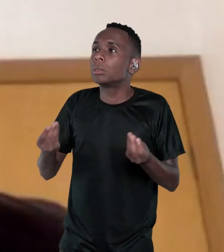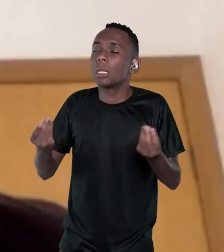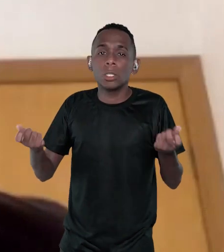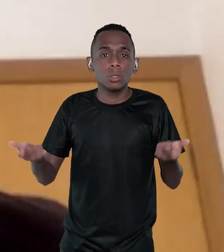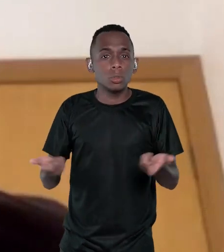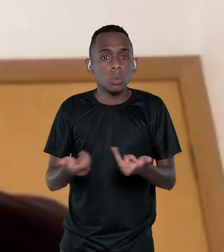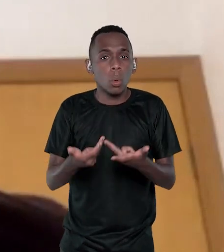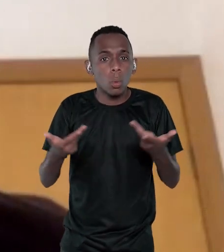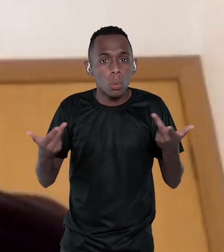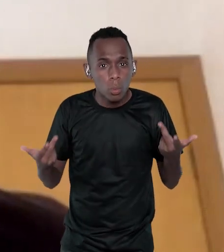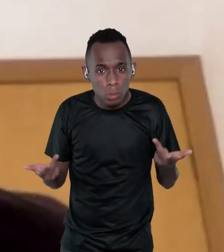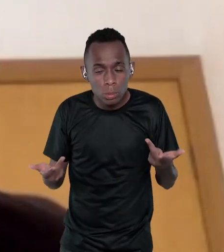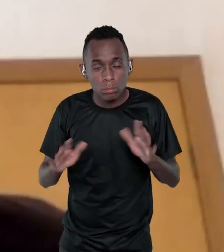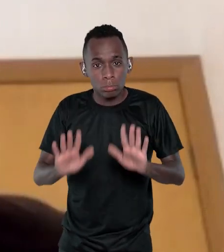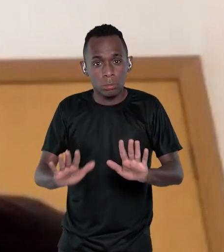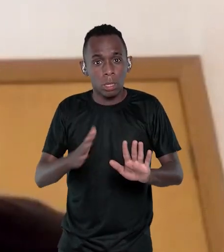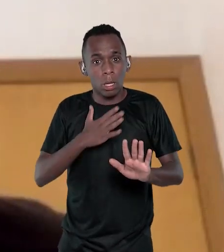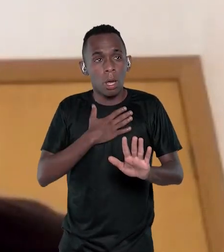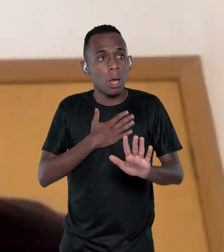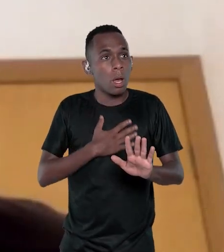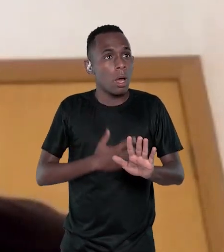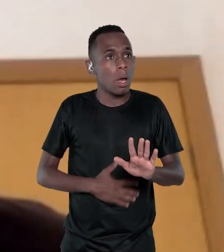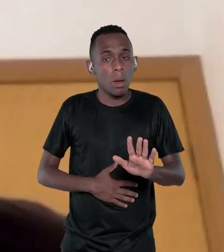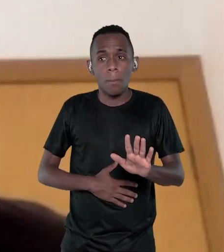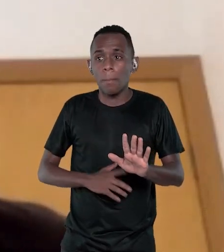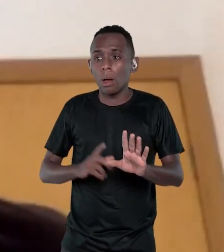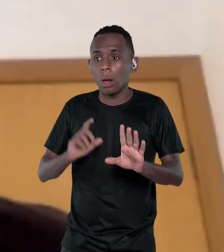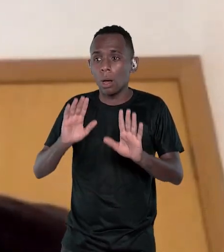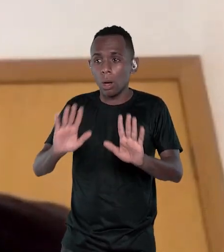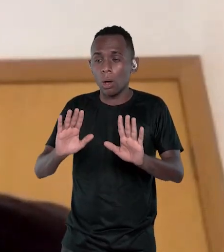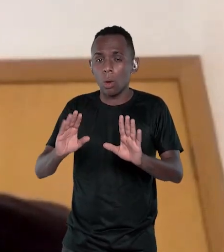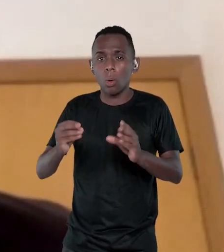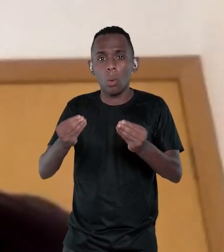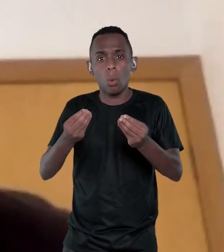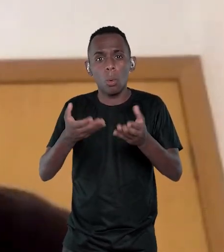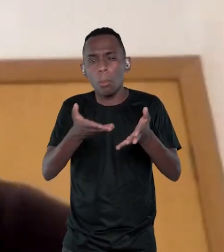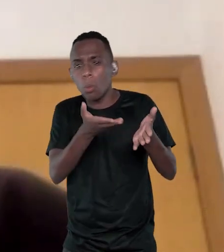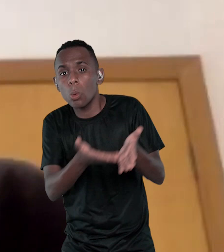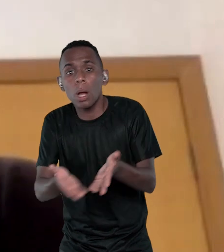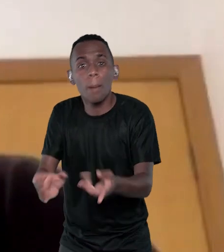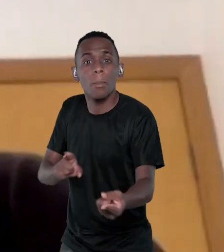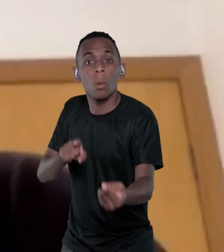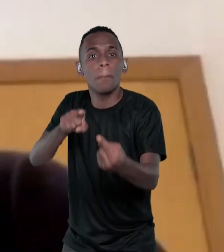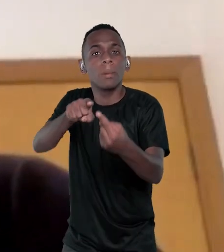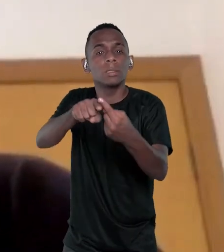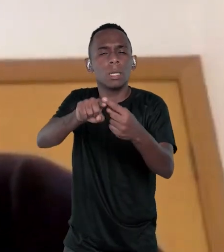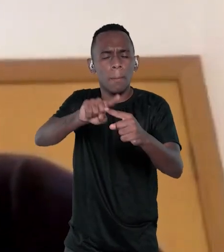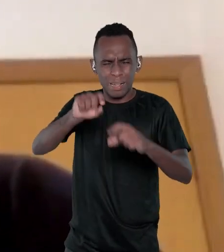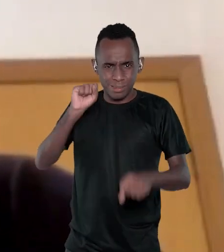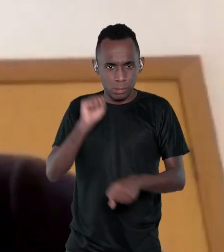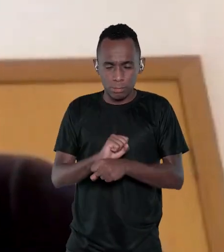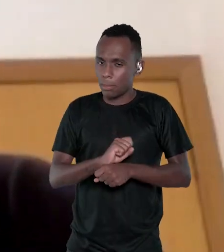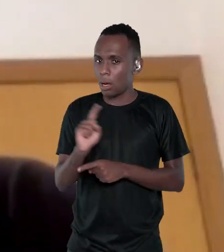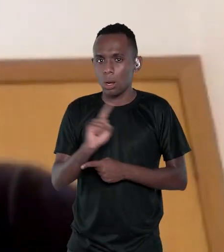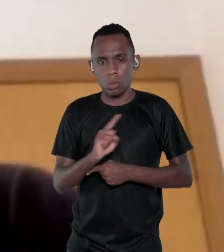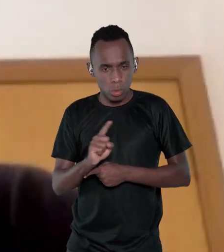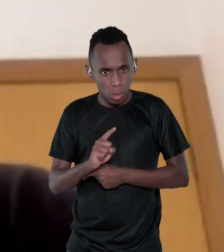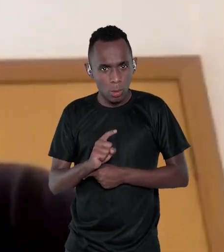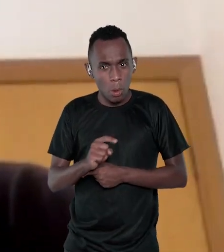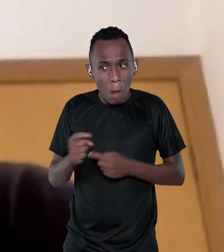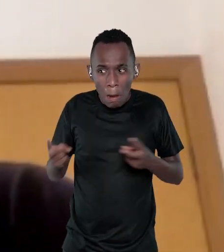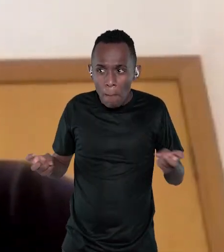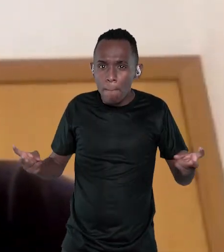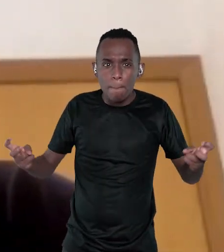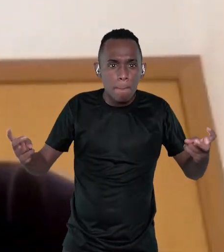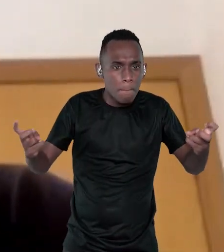a voz das pedras encobertas. Descanse por um momento em sua veloz